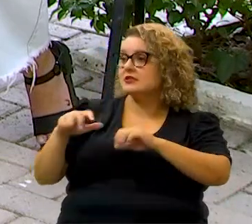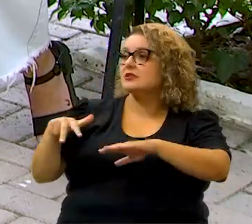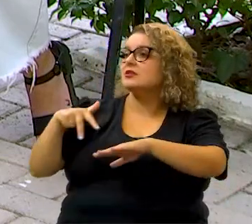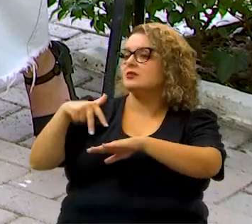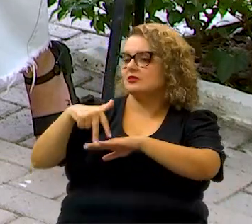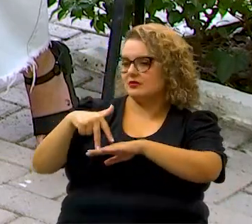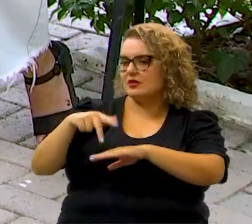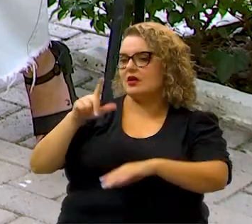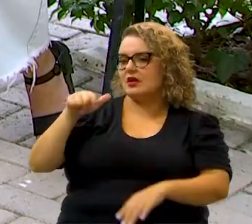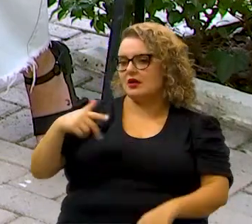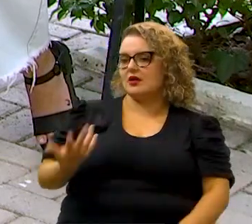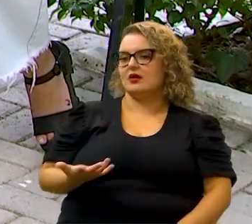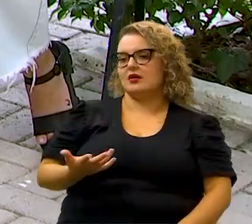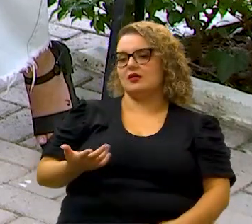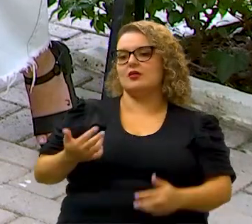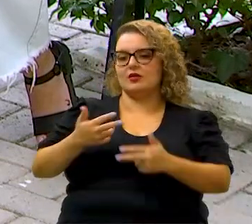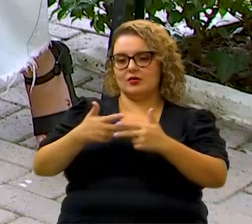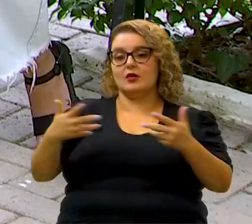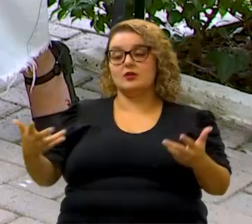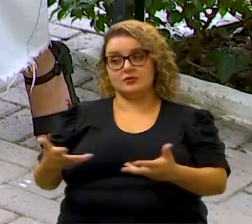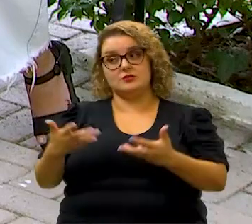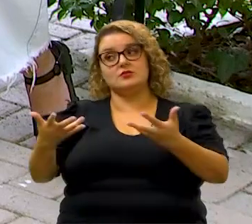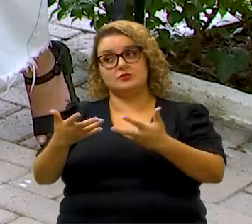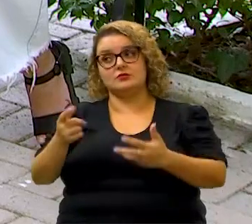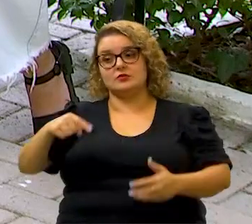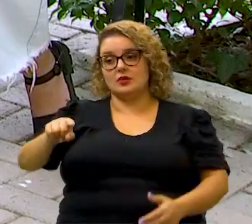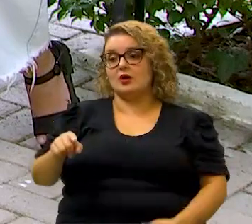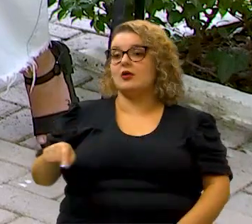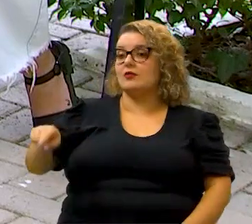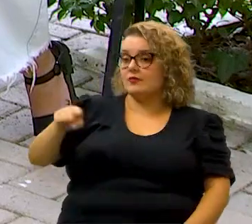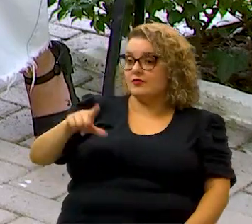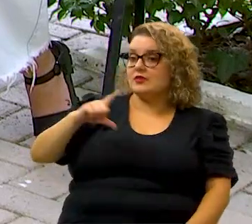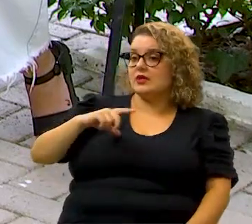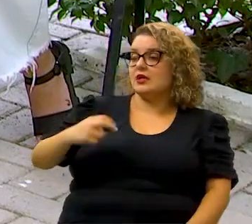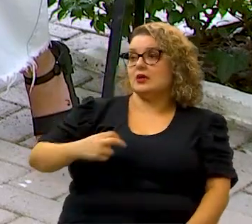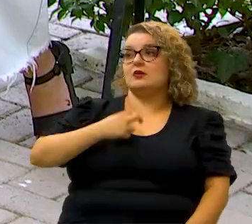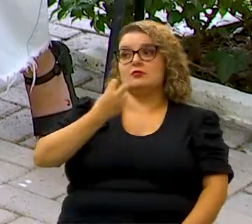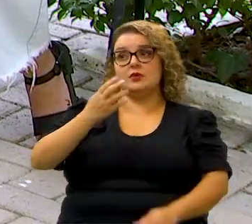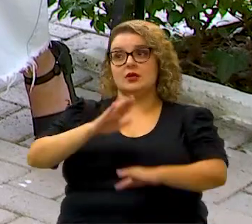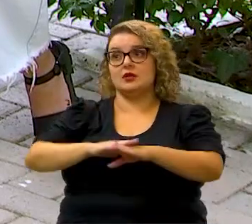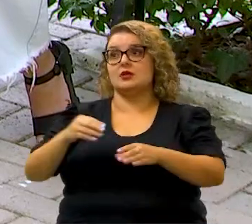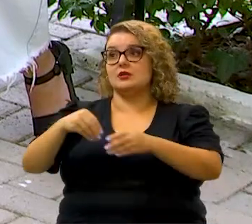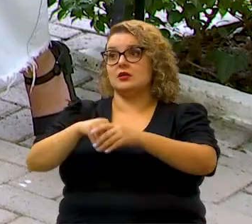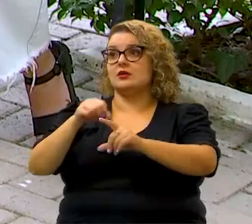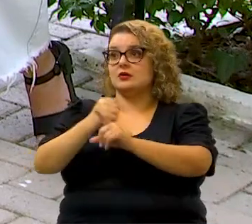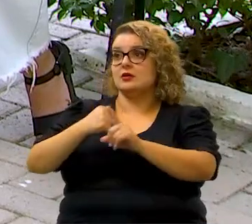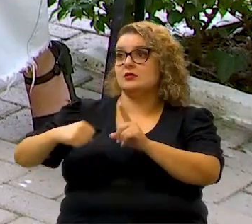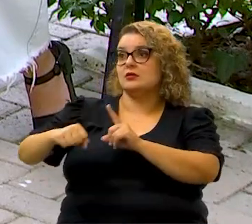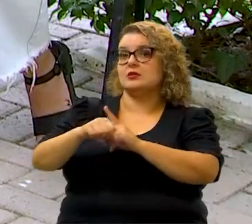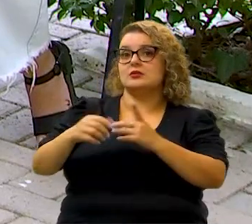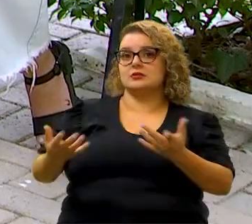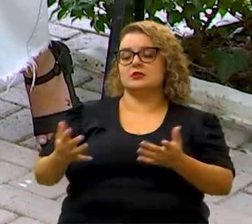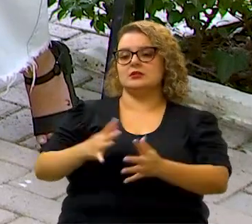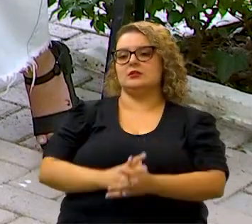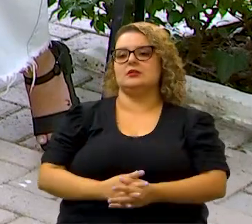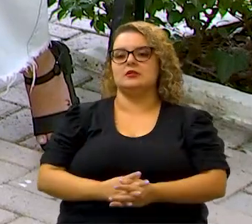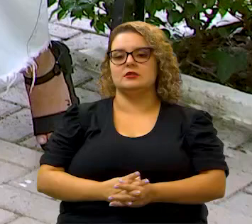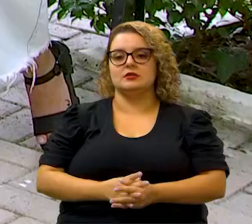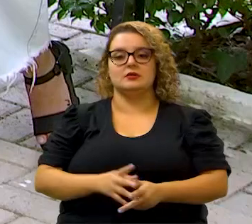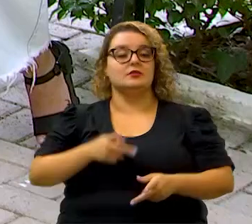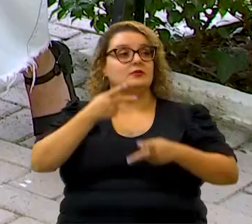Sim, de se sentirem protagonistas, que essa é algo que a gente estimula bastante neles. Ó, vocês têm a voz ativa ainda nessa